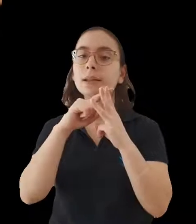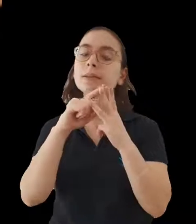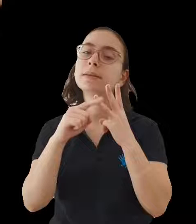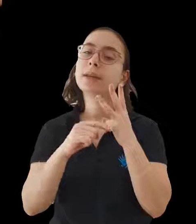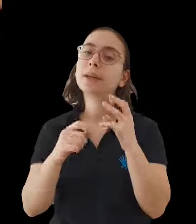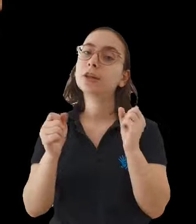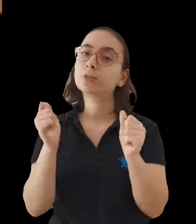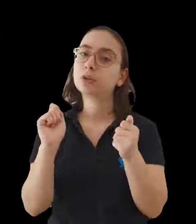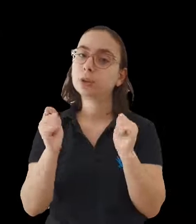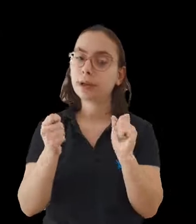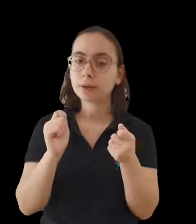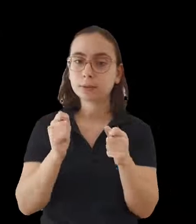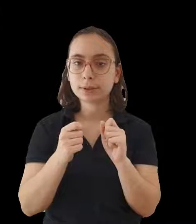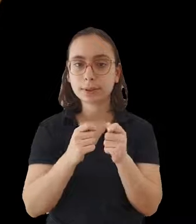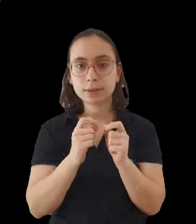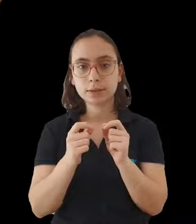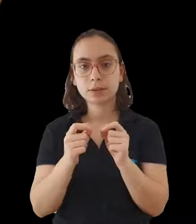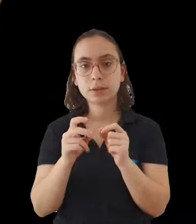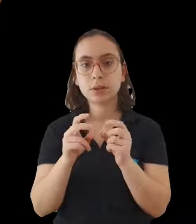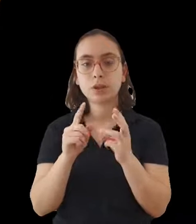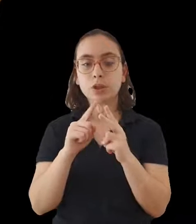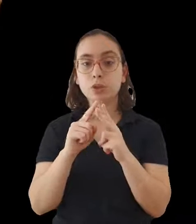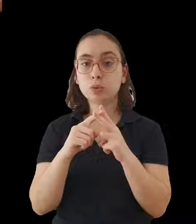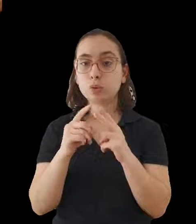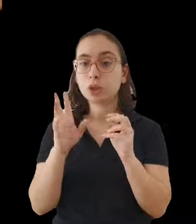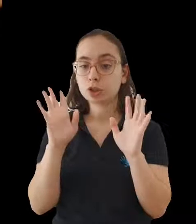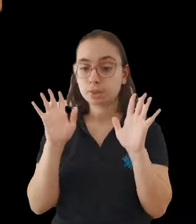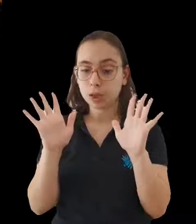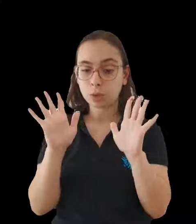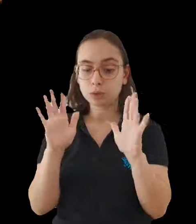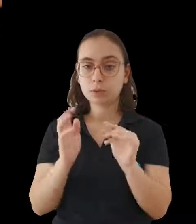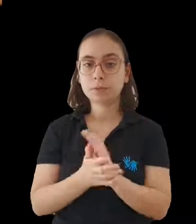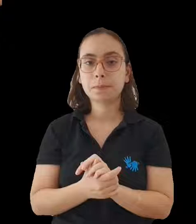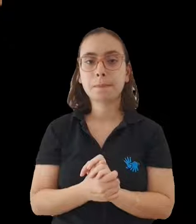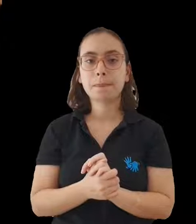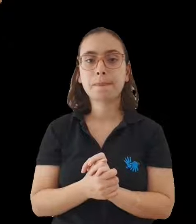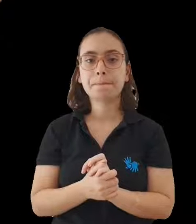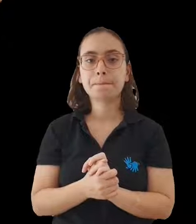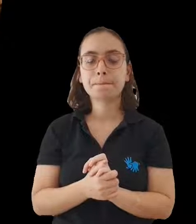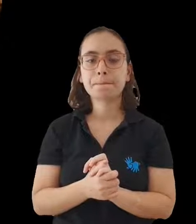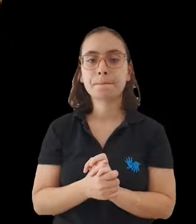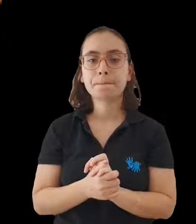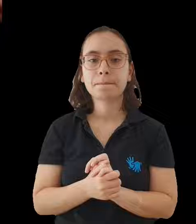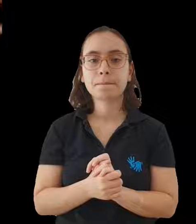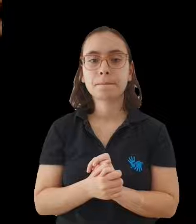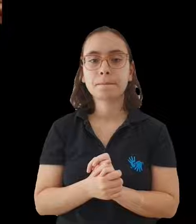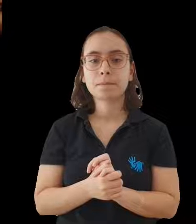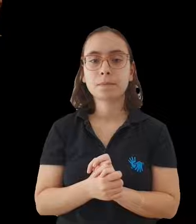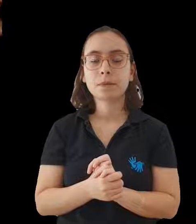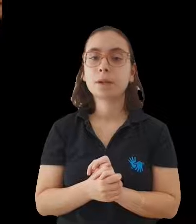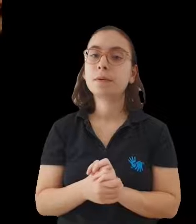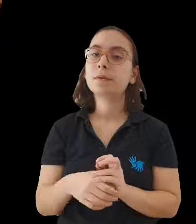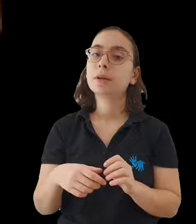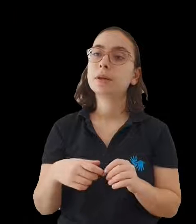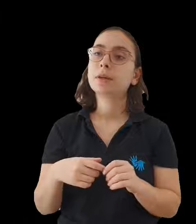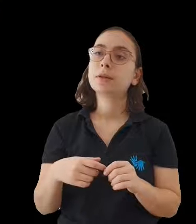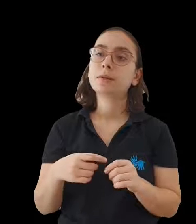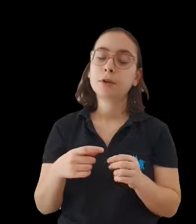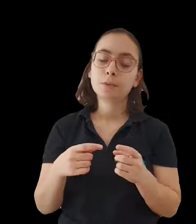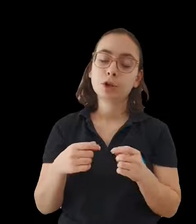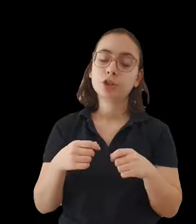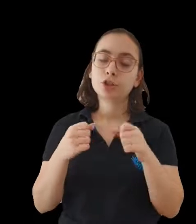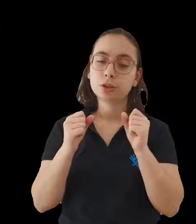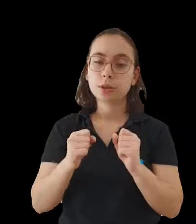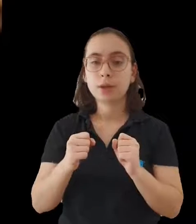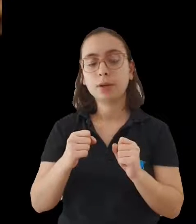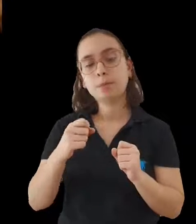cena e 2 mãos, tá? Se vocês tiverem alguém para segurar com vocês, ótimo.